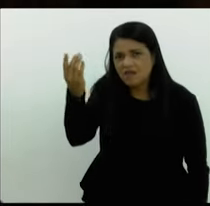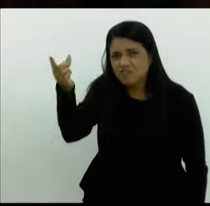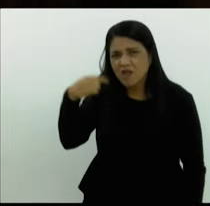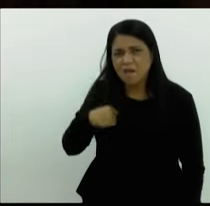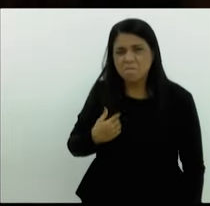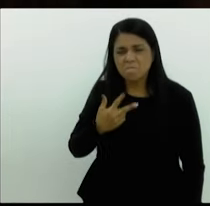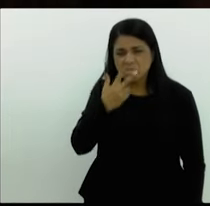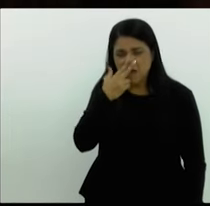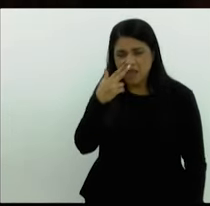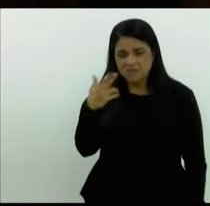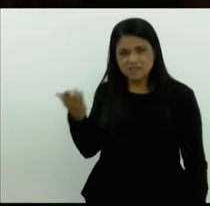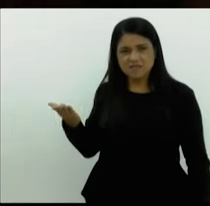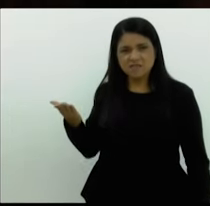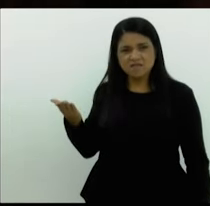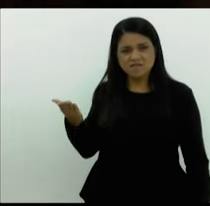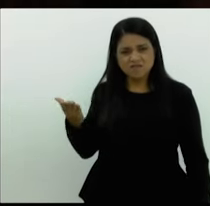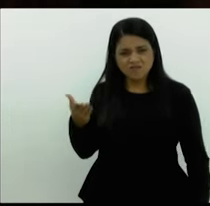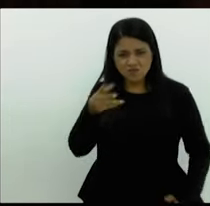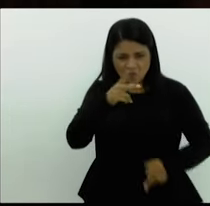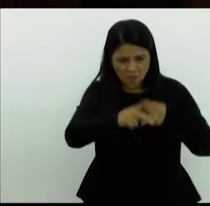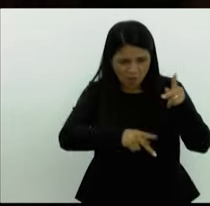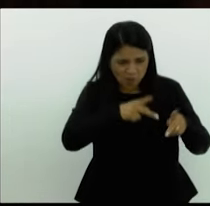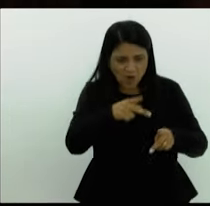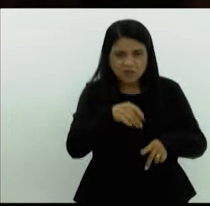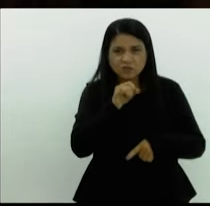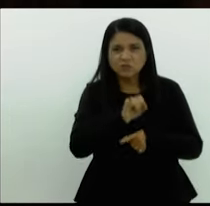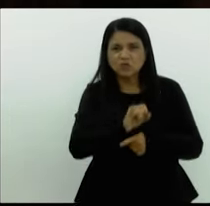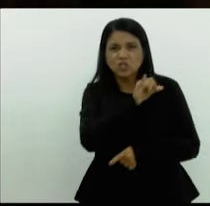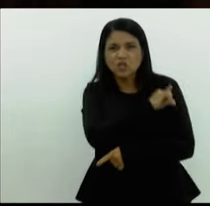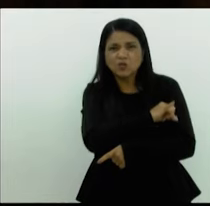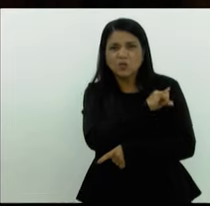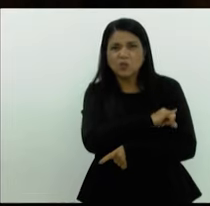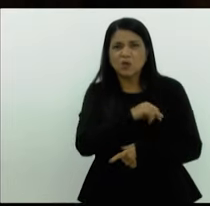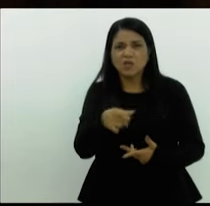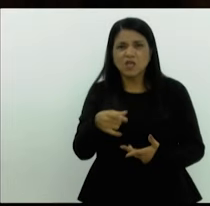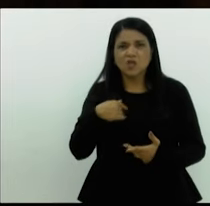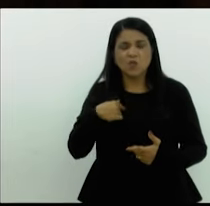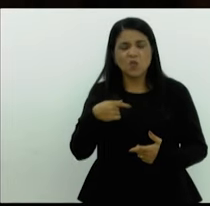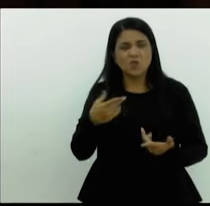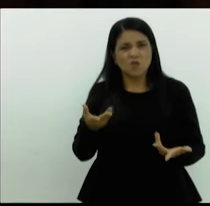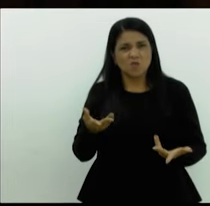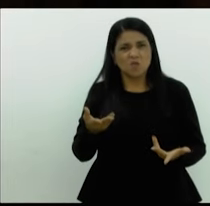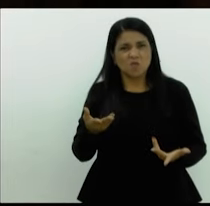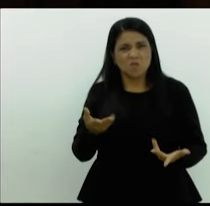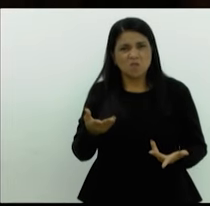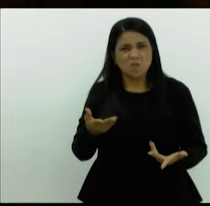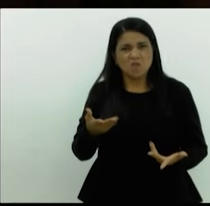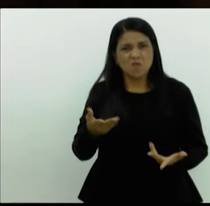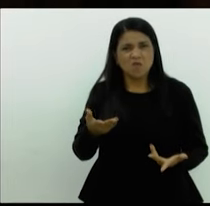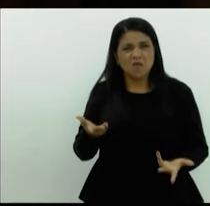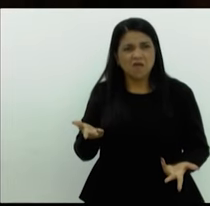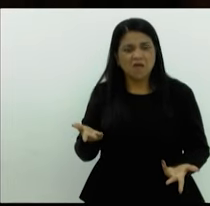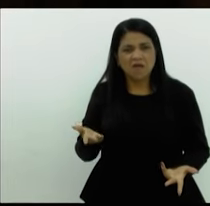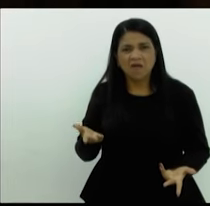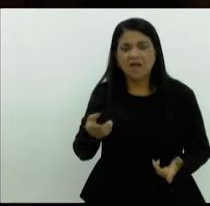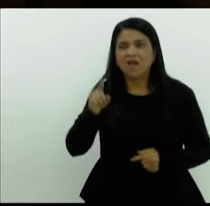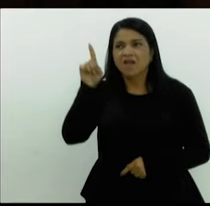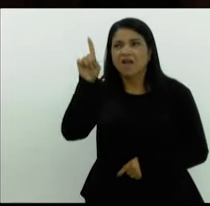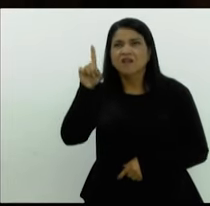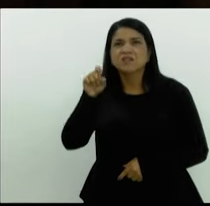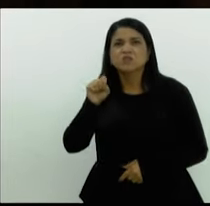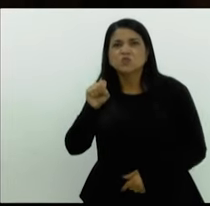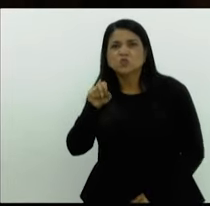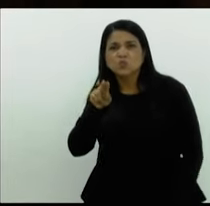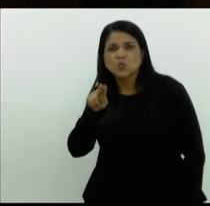Rio de Janeiro. O que leva o subprefeito da Zona Norte, que deveria olhar para a Zona Norte do Rio de Janeiro, a Suíça e a Milão,